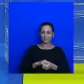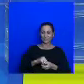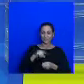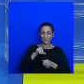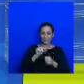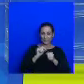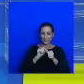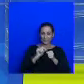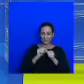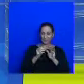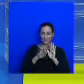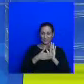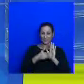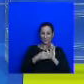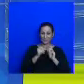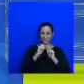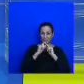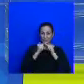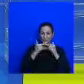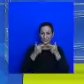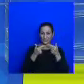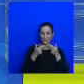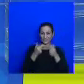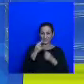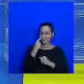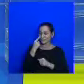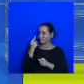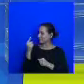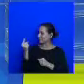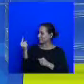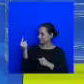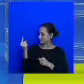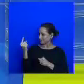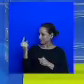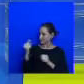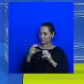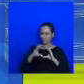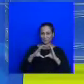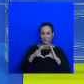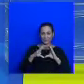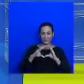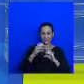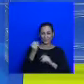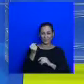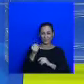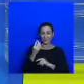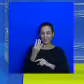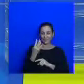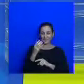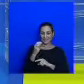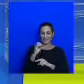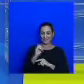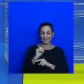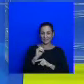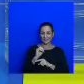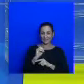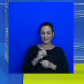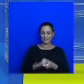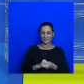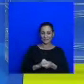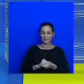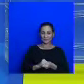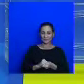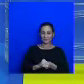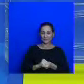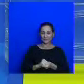Para você que fez a sua aposta, boa sorte. 40. Bola branca. Mais